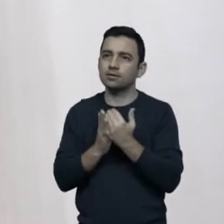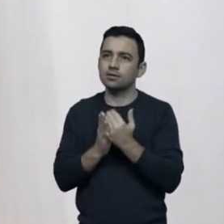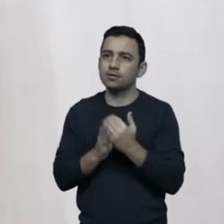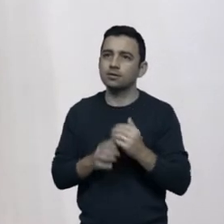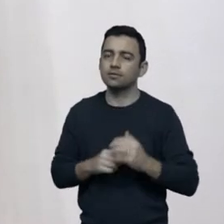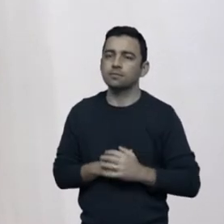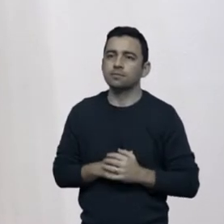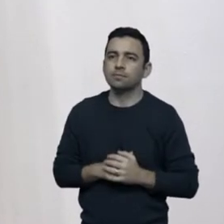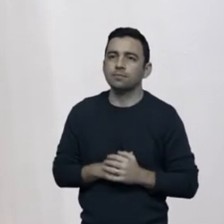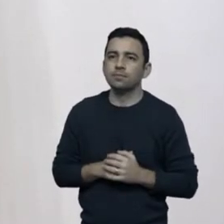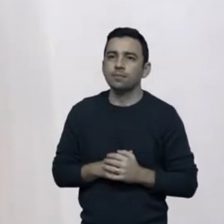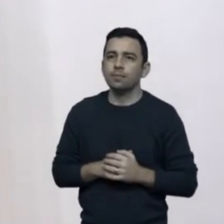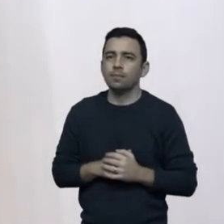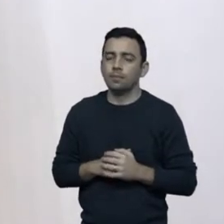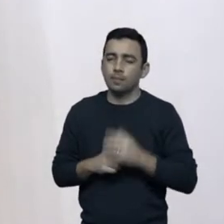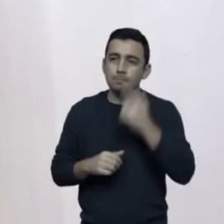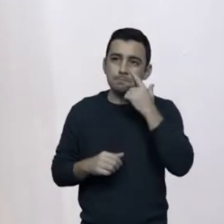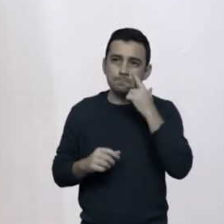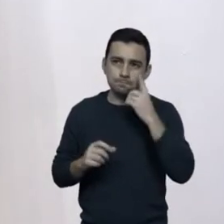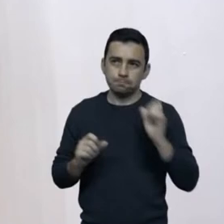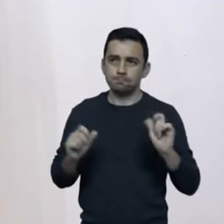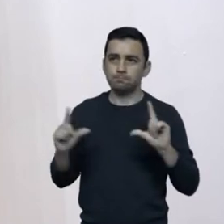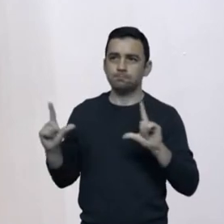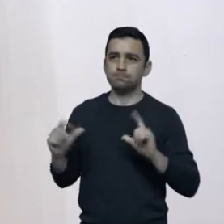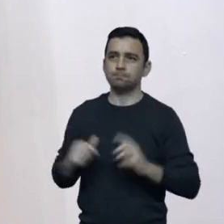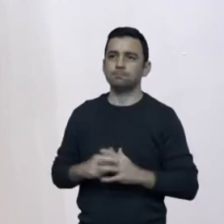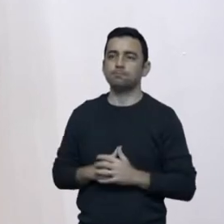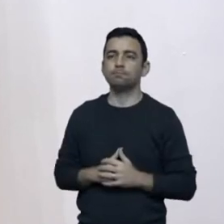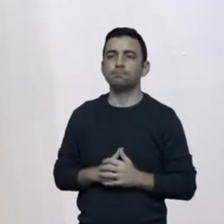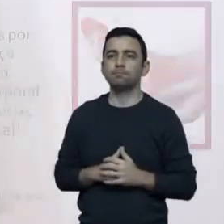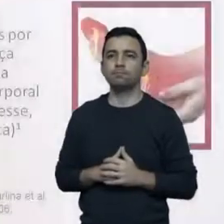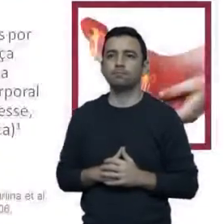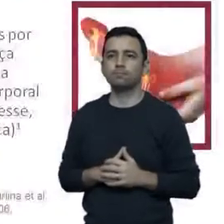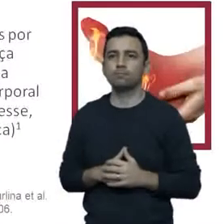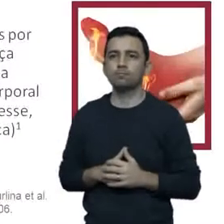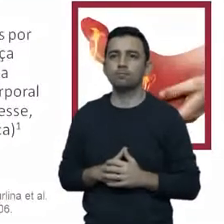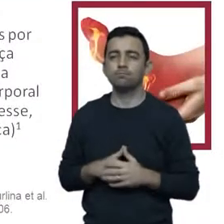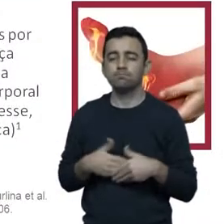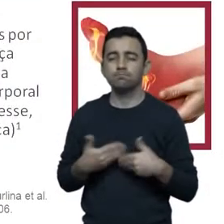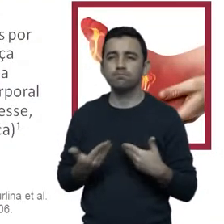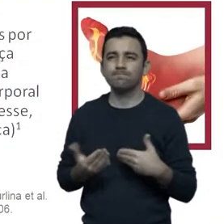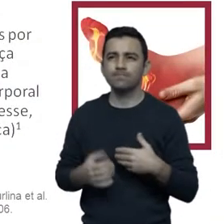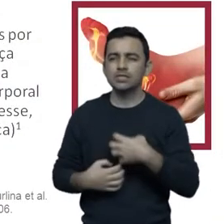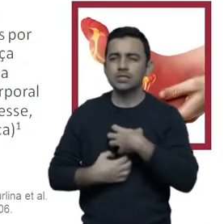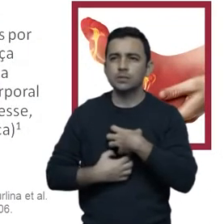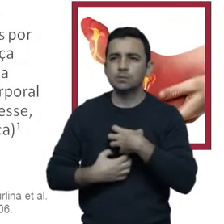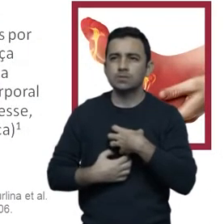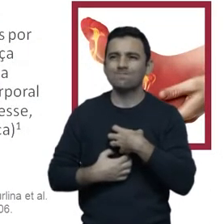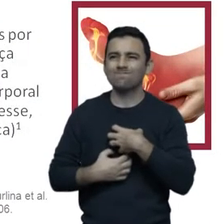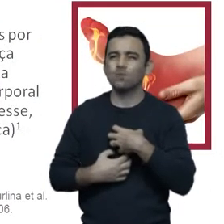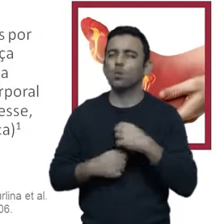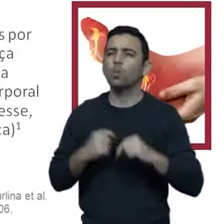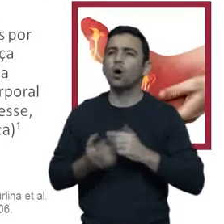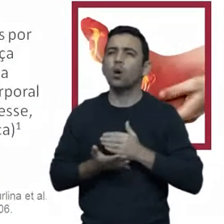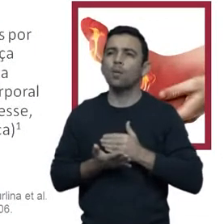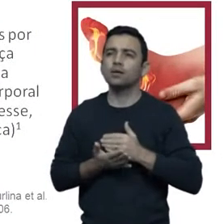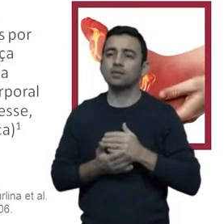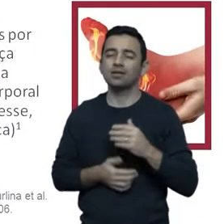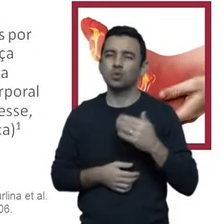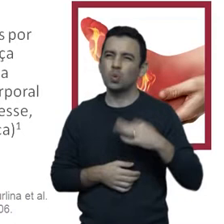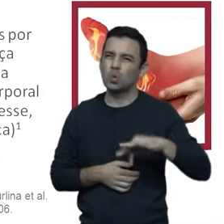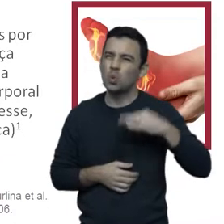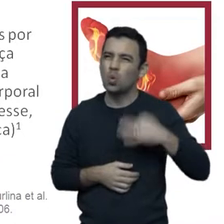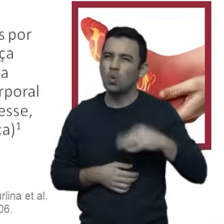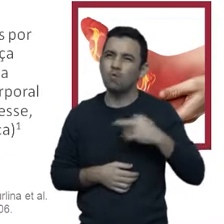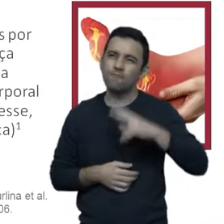né? Podemos colocar? Bom, os sintomas precoces são a dor, a acroparestesia, dor em crises